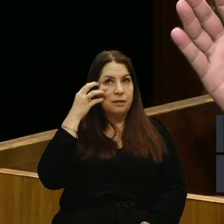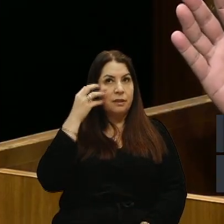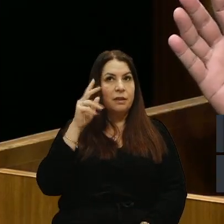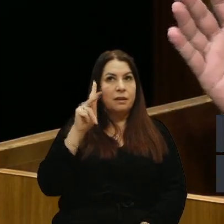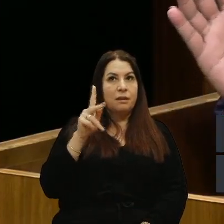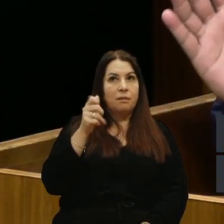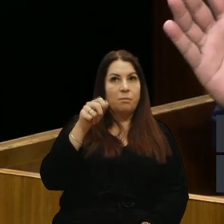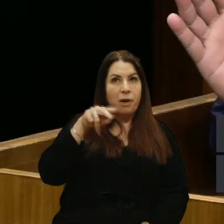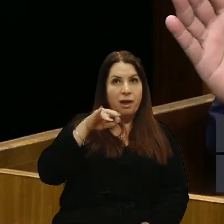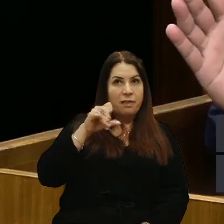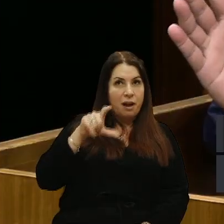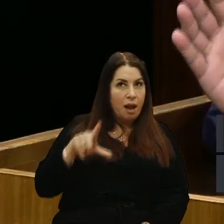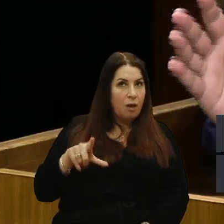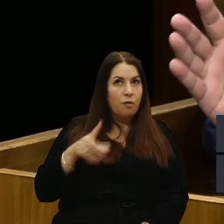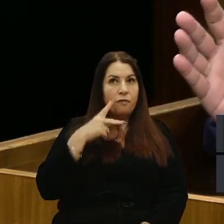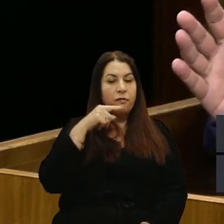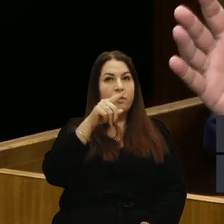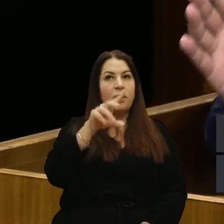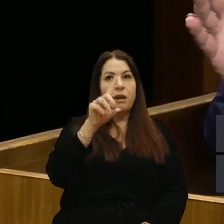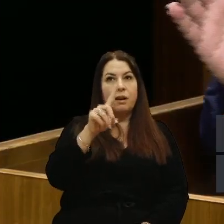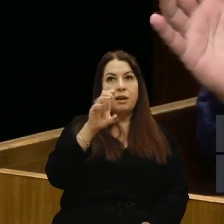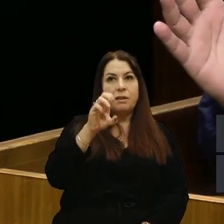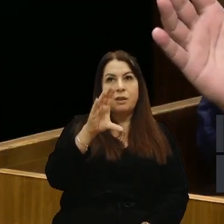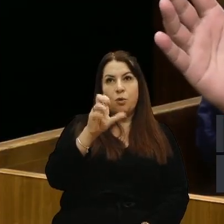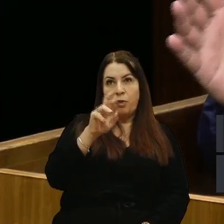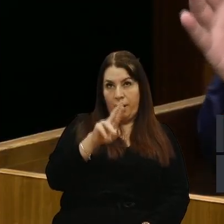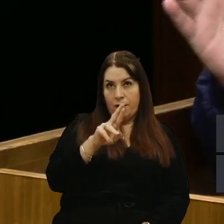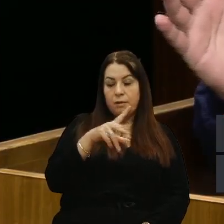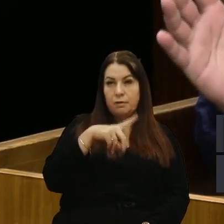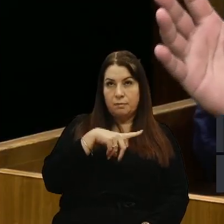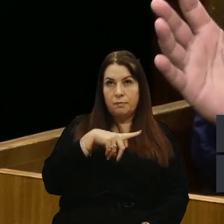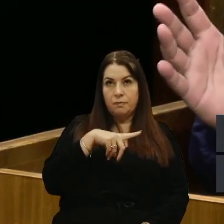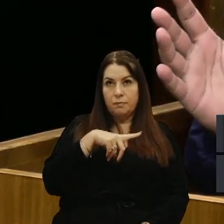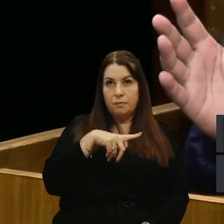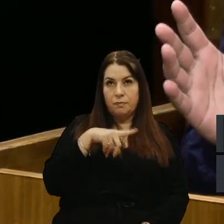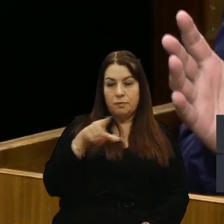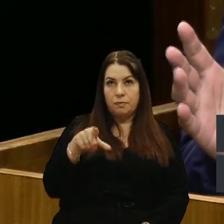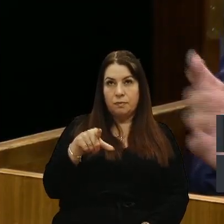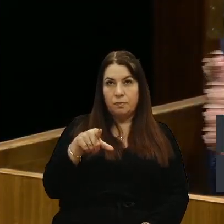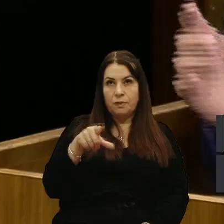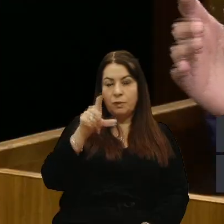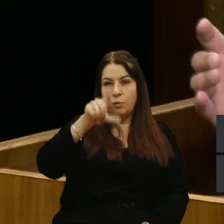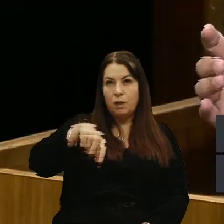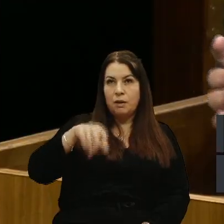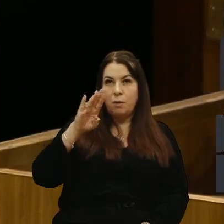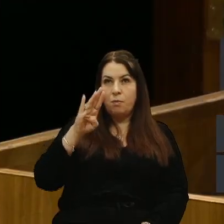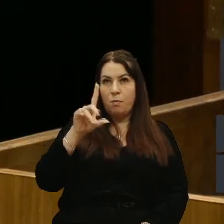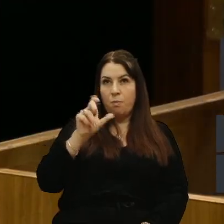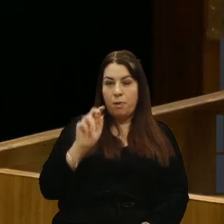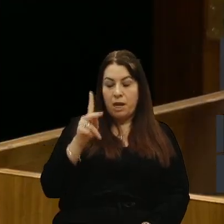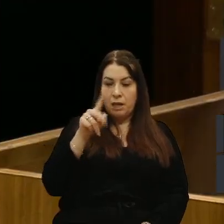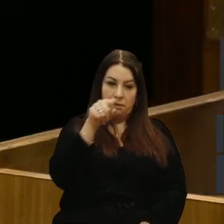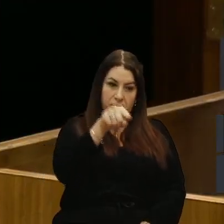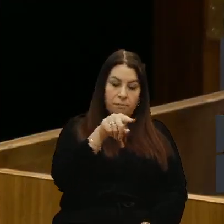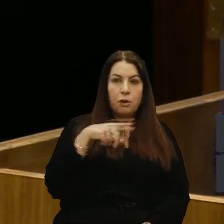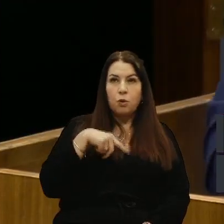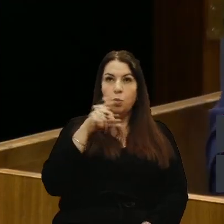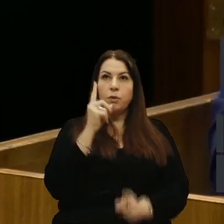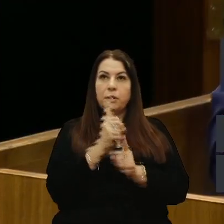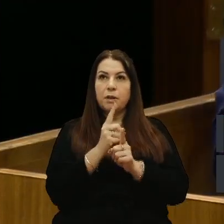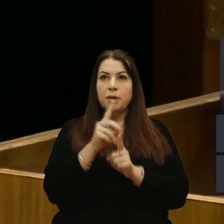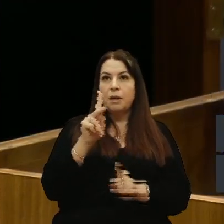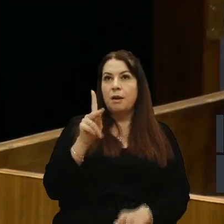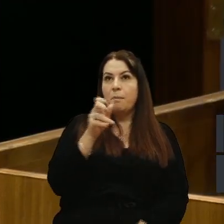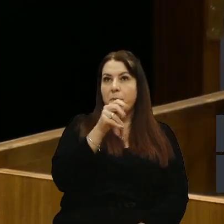vão comprar, vão lá na Decolar, que tem uns aqui com o seu cartão Black, vão ter que entrar na Decolar para achar que o